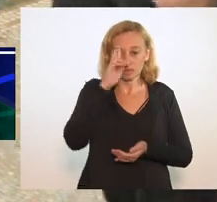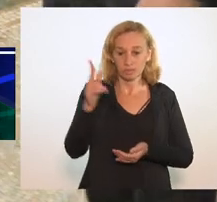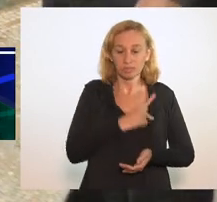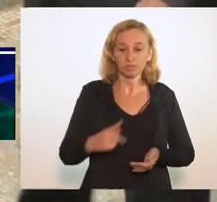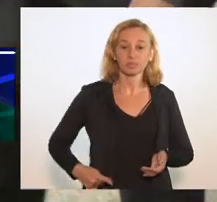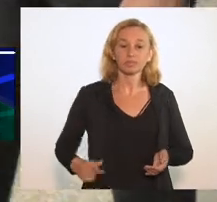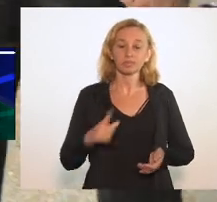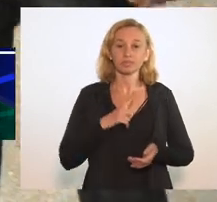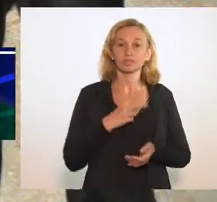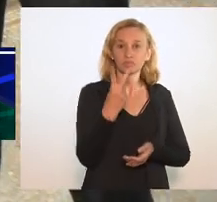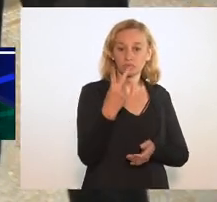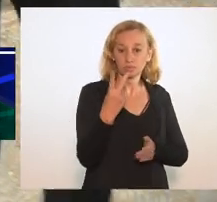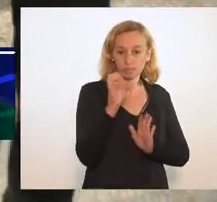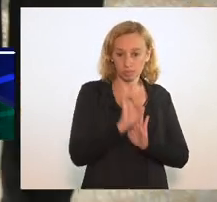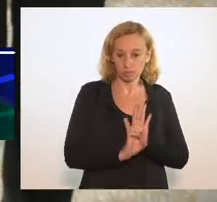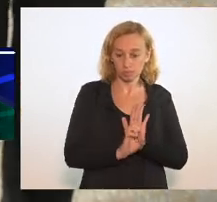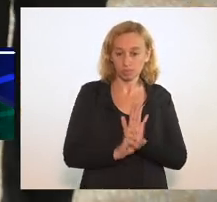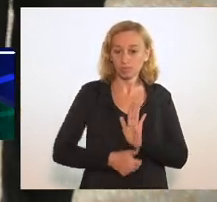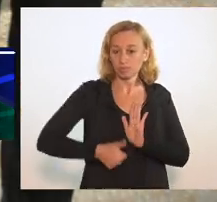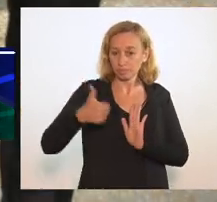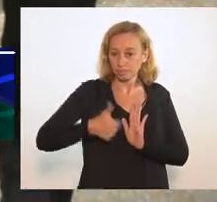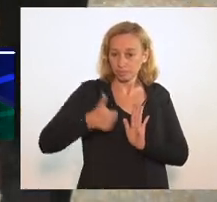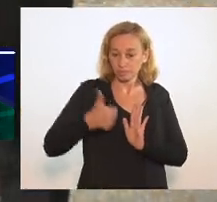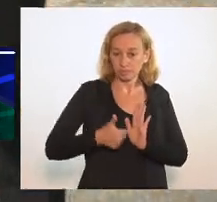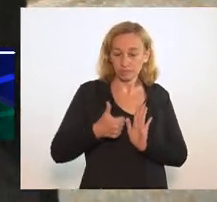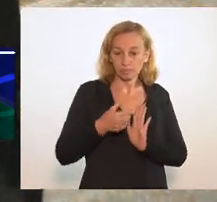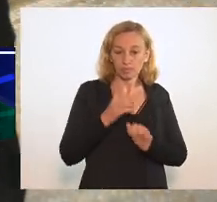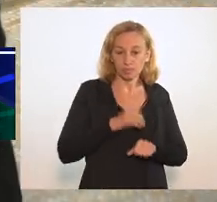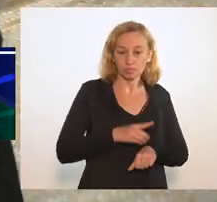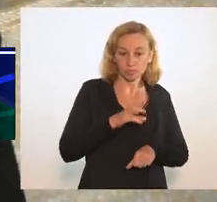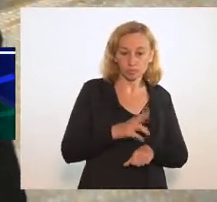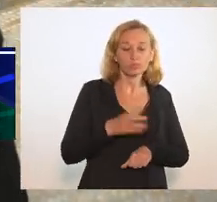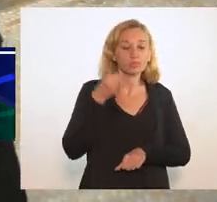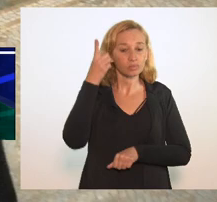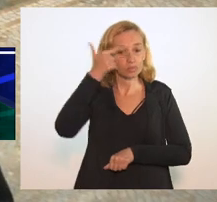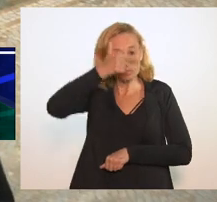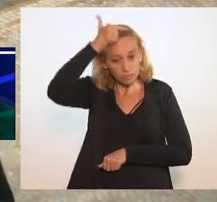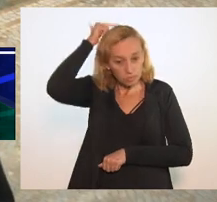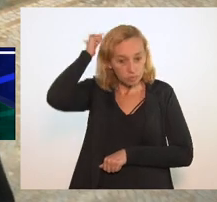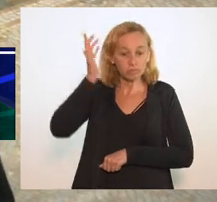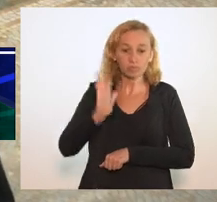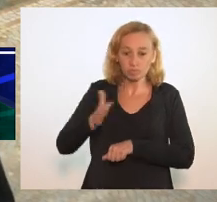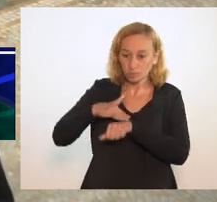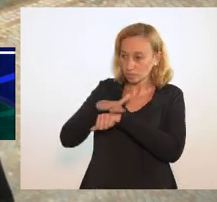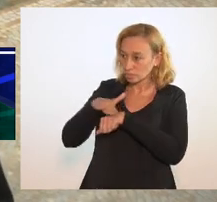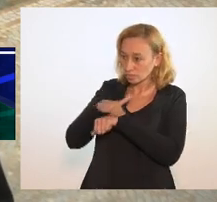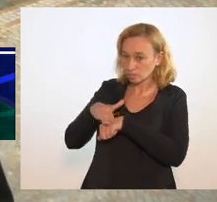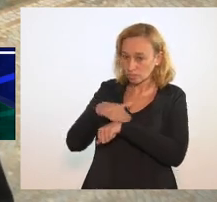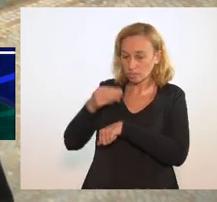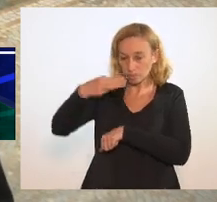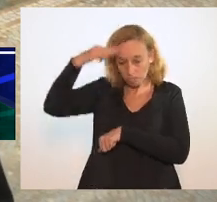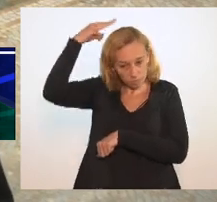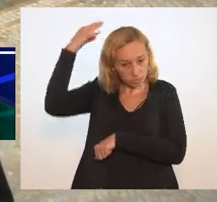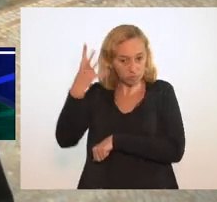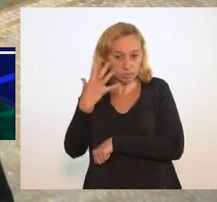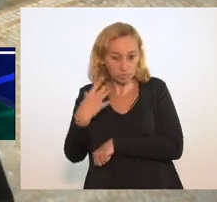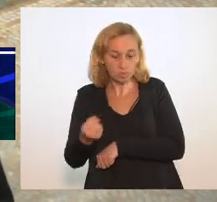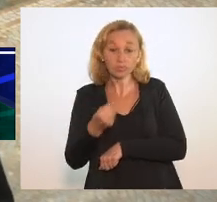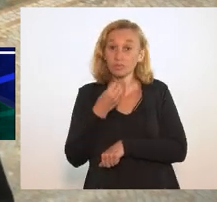duas emendas. A primeira emenda do doutor Luiz Paulo, que eu já conversei com o Márcio para catar que ela